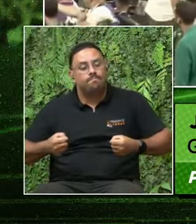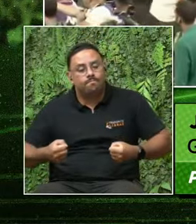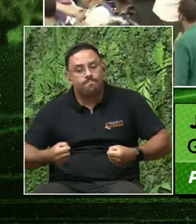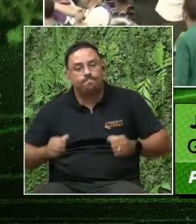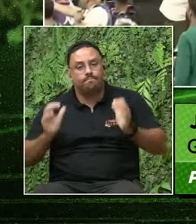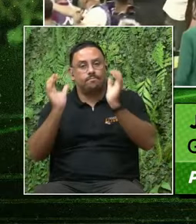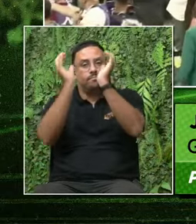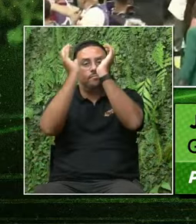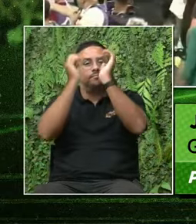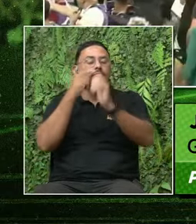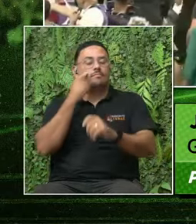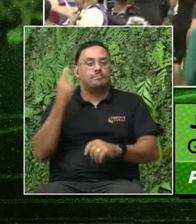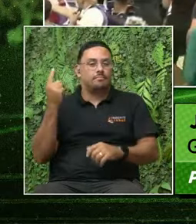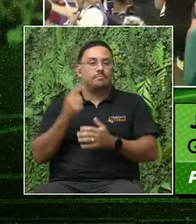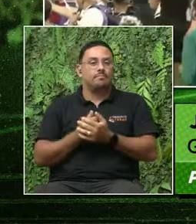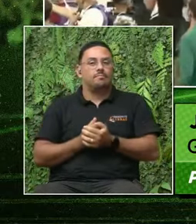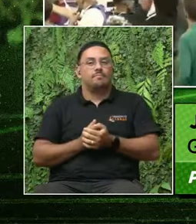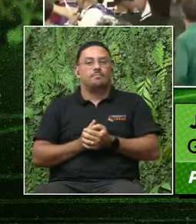mão né Vamos